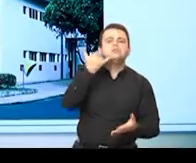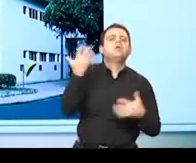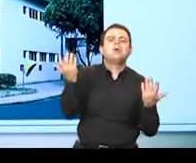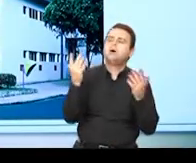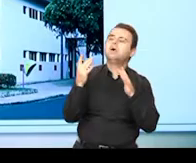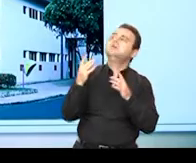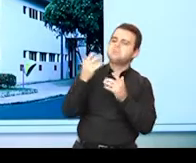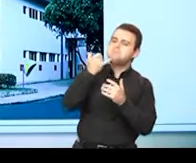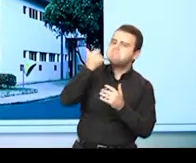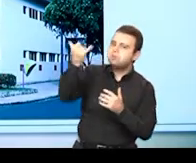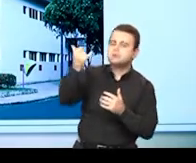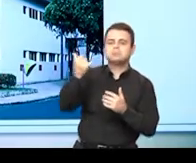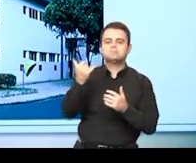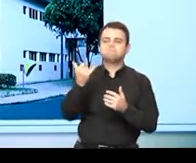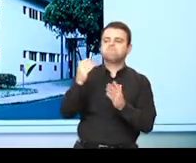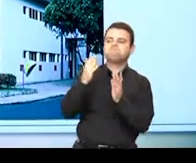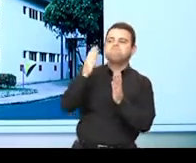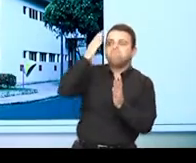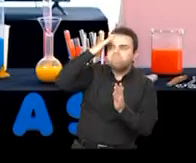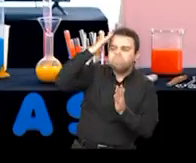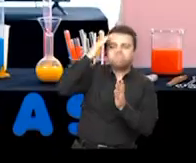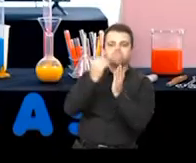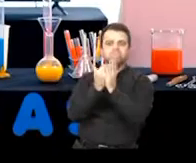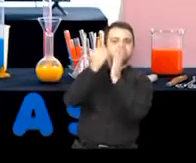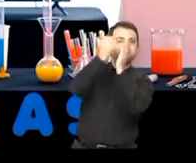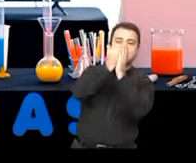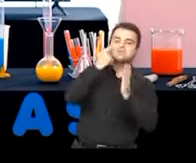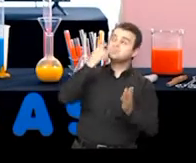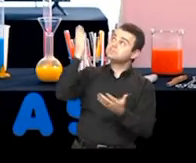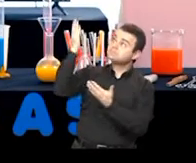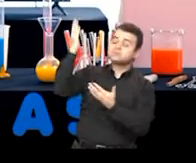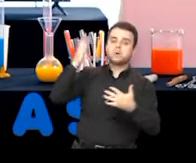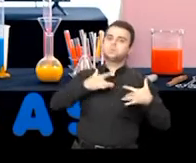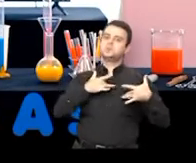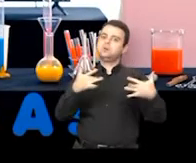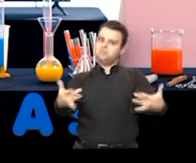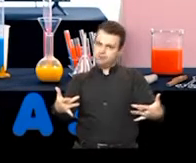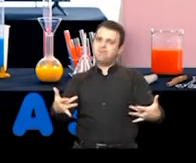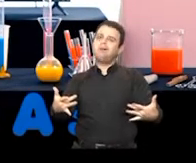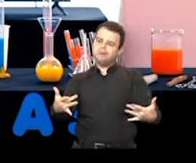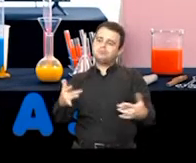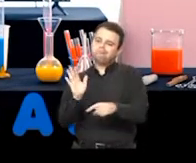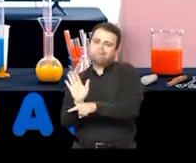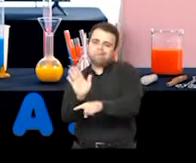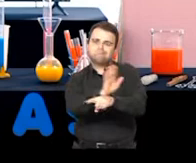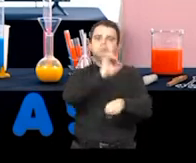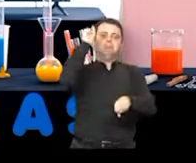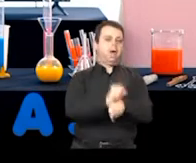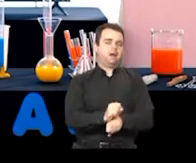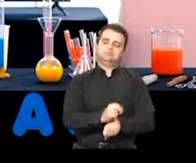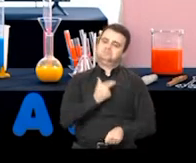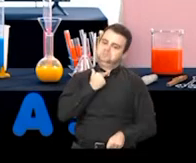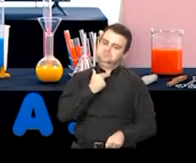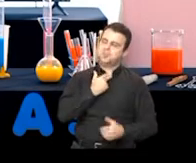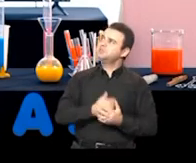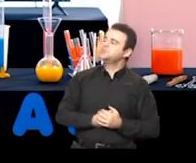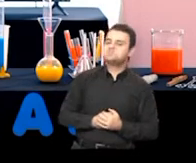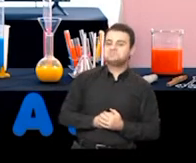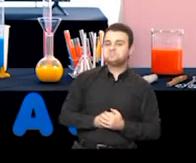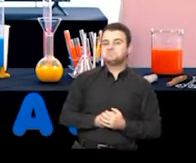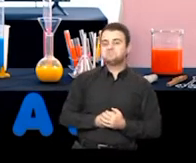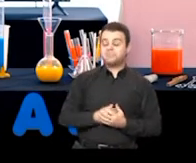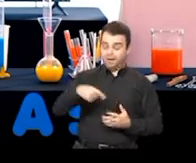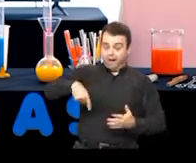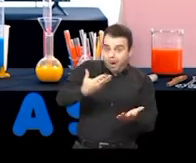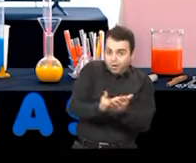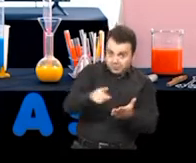contato, saiba mais, seja solidário. Afinal, a solidariedade não pode parar. E aí, gostaram da